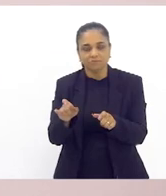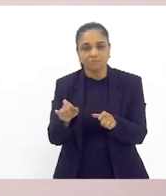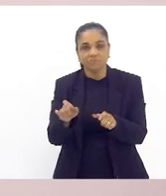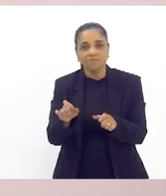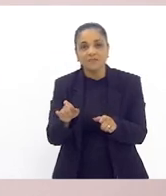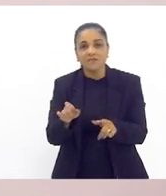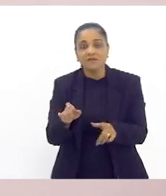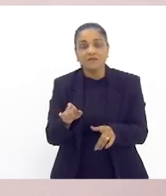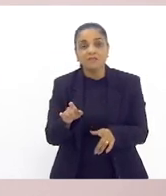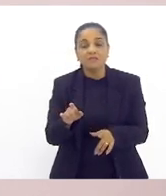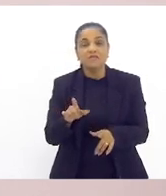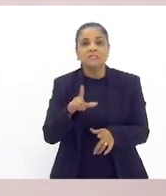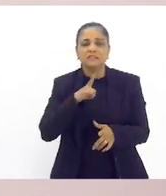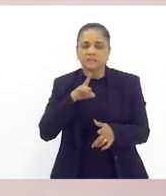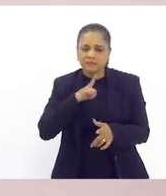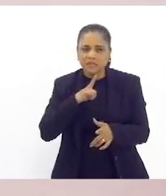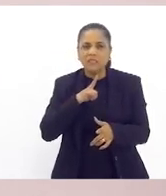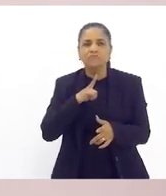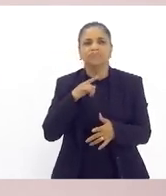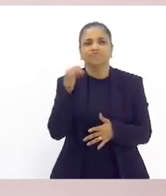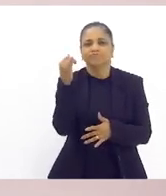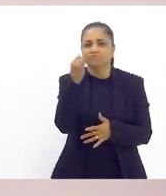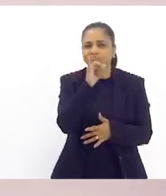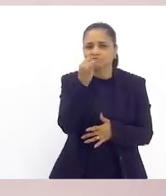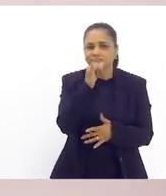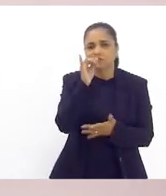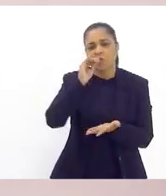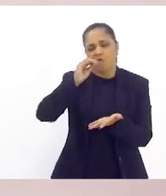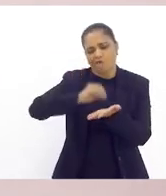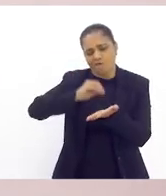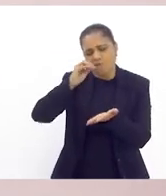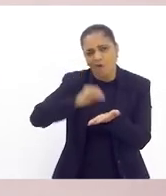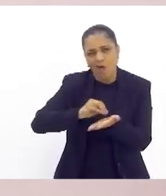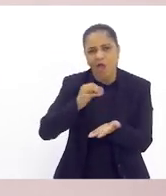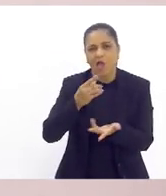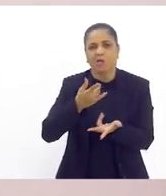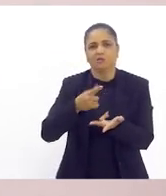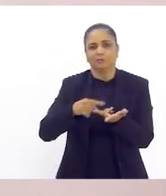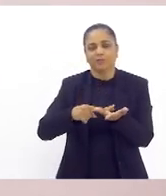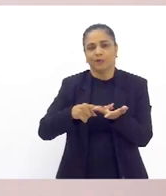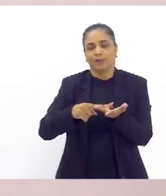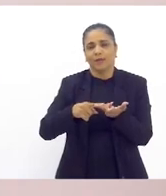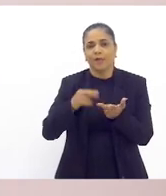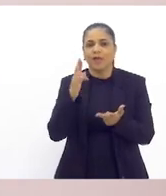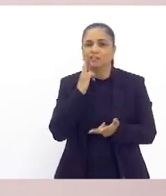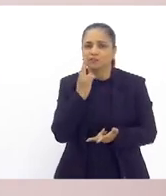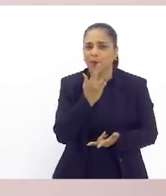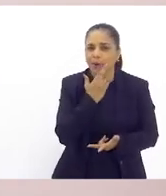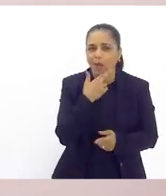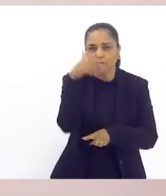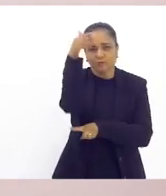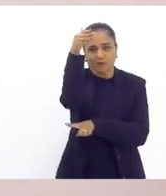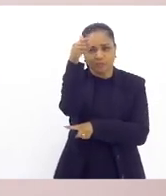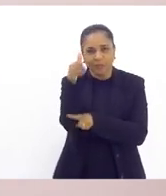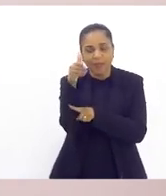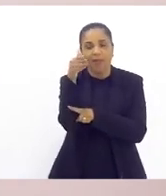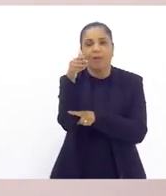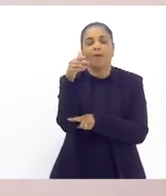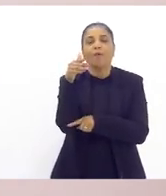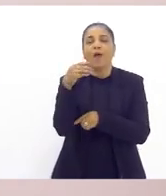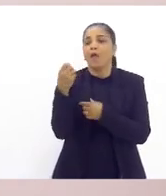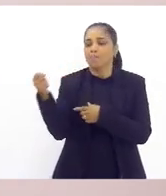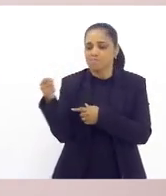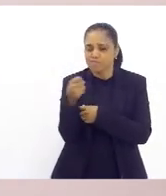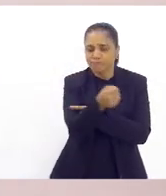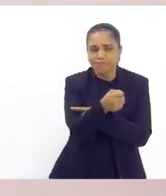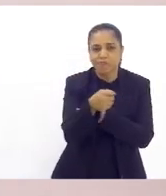e por diversas vezes falta energia para o hotel falta energia para o restaurante prejudica a nossa geração de emprego de renda